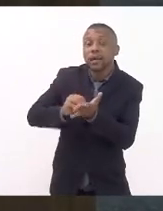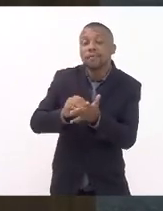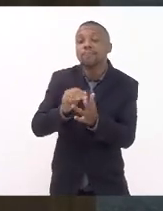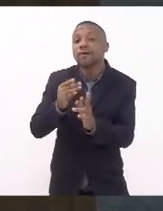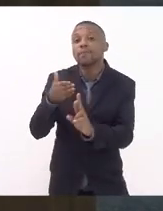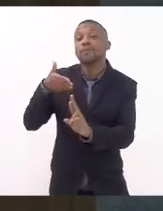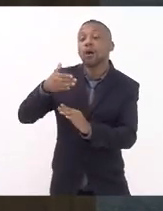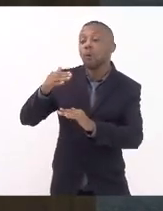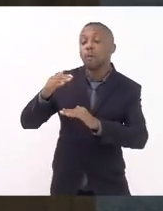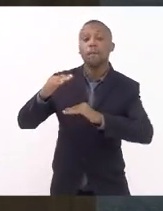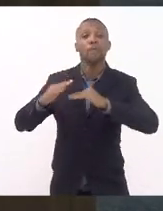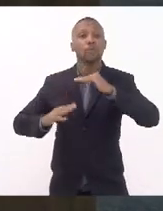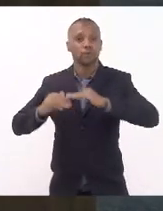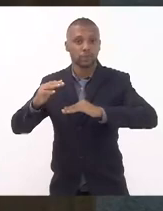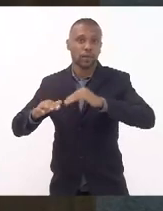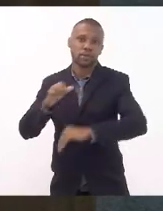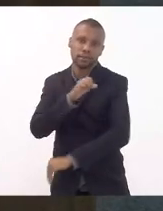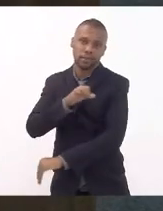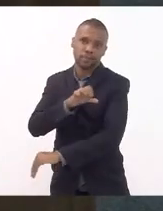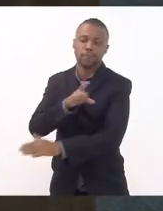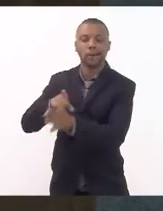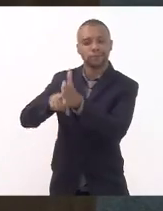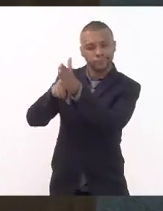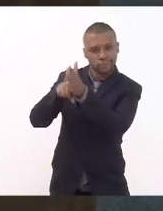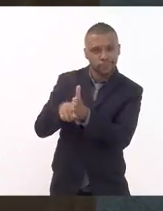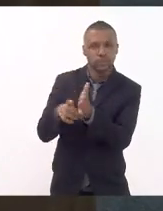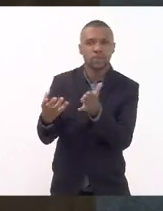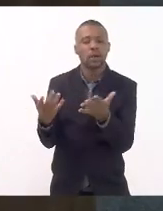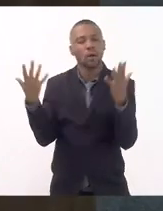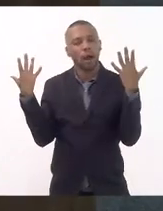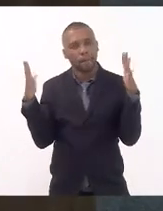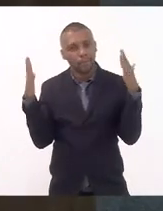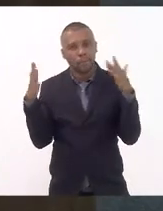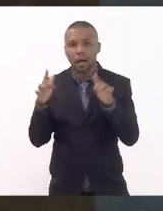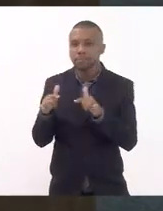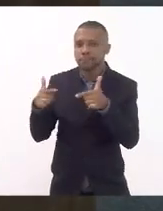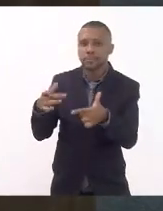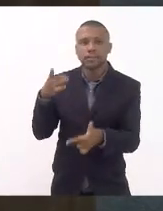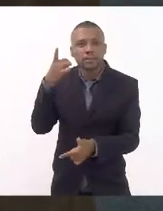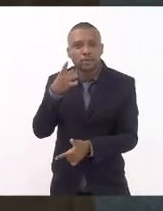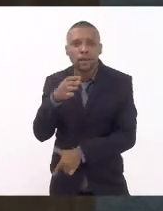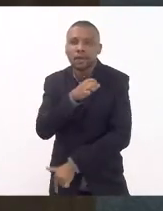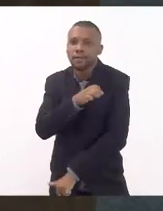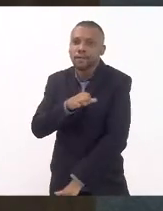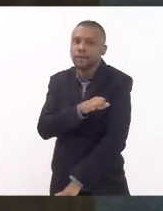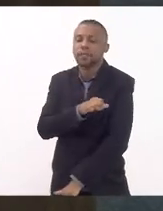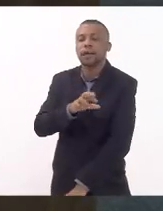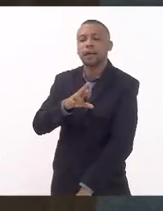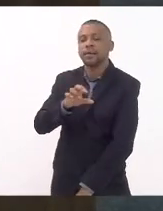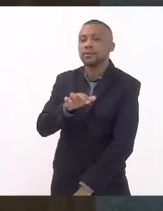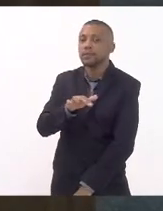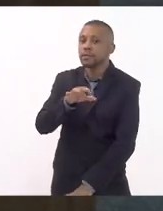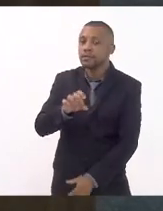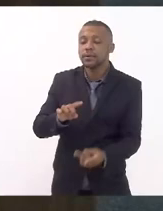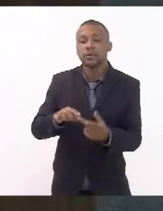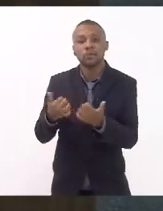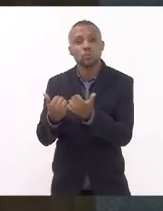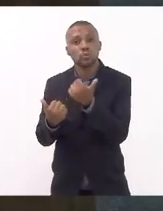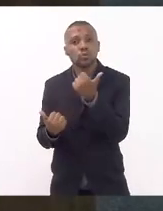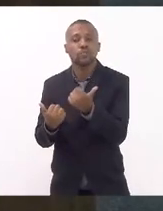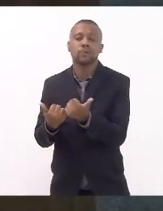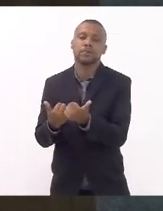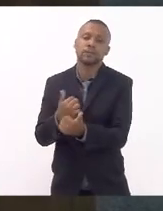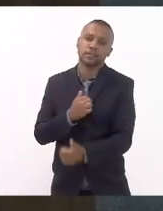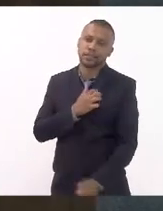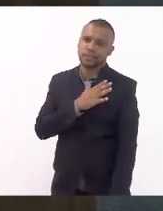enfermagem forense. Então, aplaudir aqui a iniciativa da deputada enfermeira Rejane e do subtenente Bernardo,